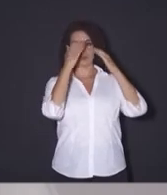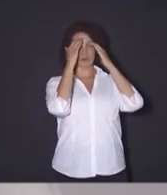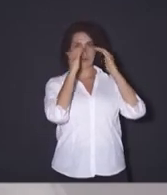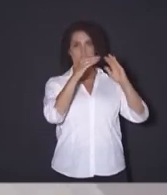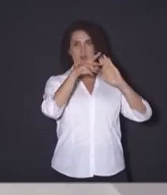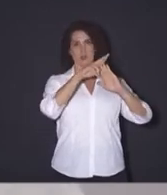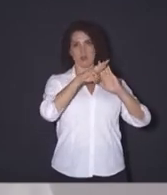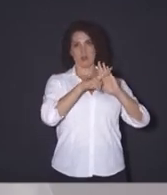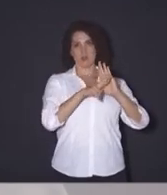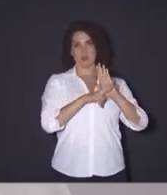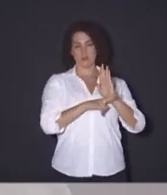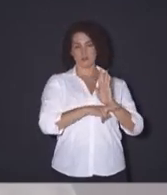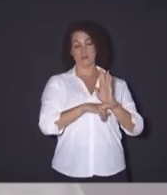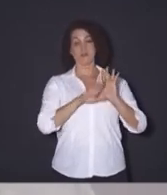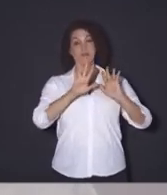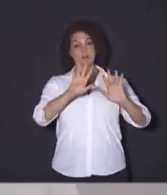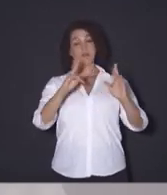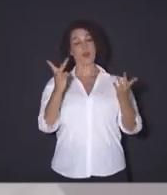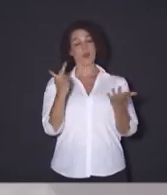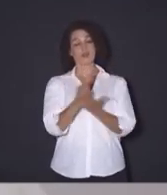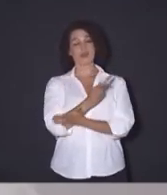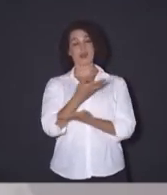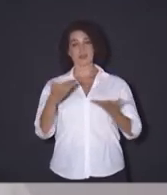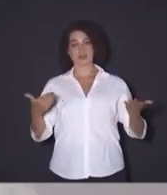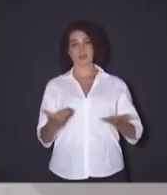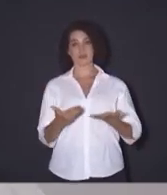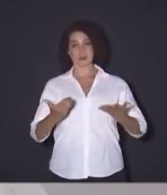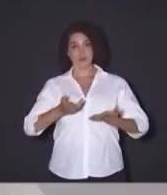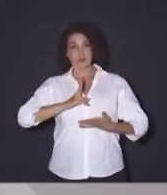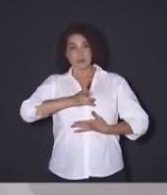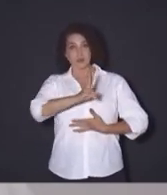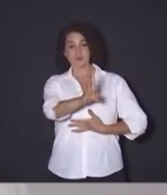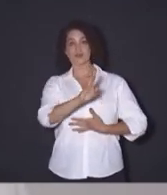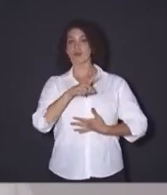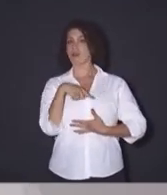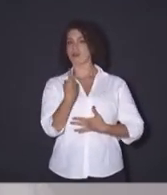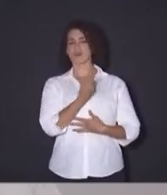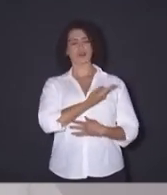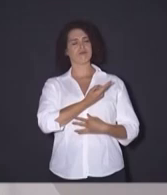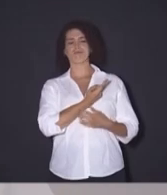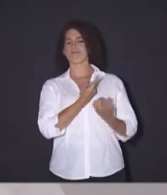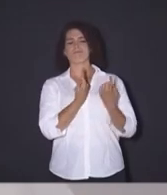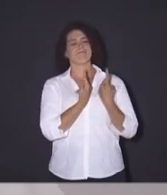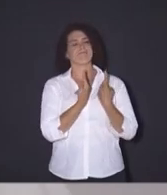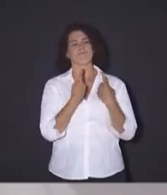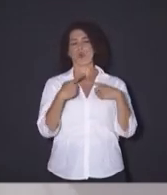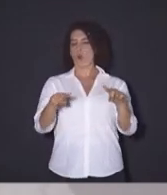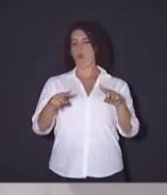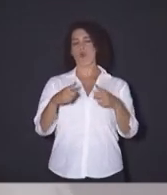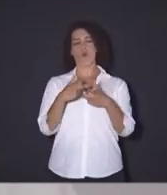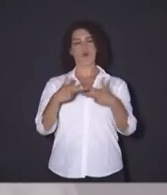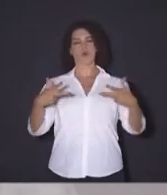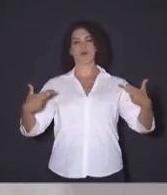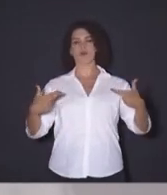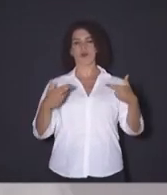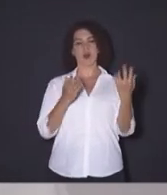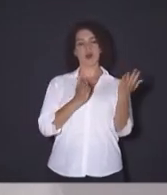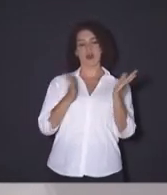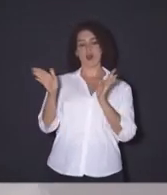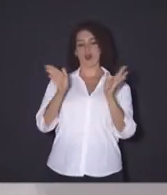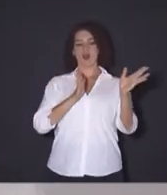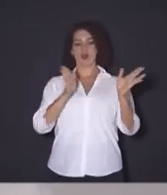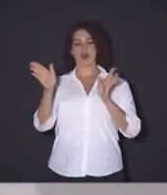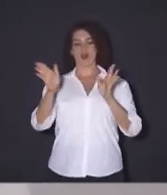isso que acontece no mundo de hoje em que permaneceu a gente não enfrentou essa situação ambígua de liberdade dessas populações